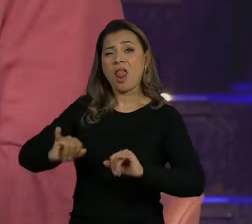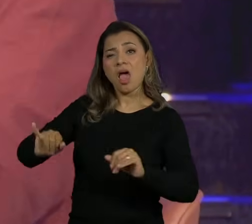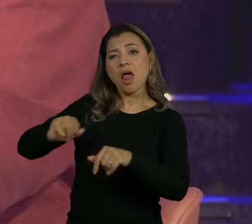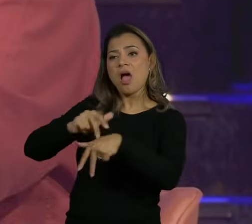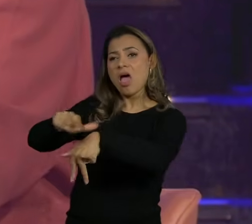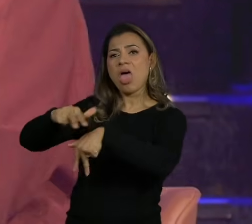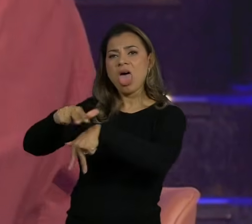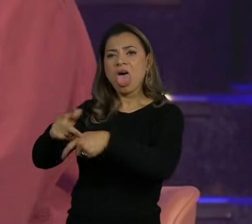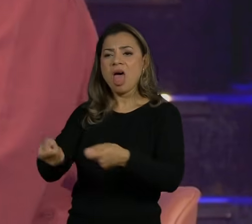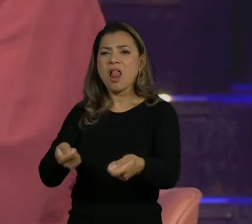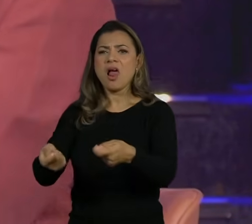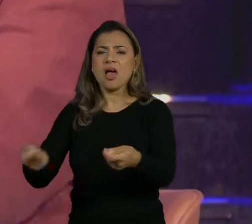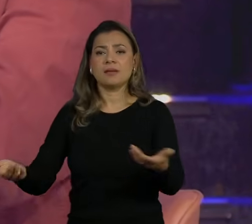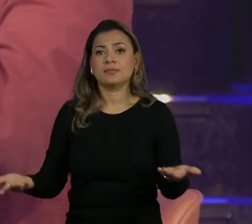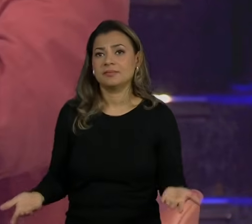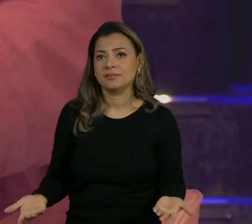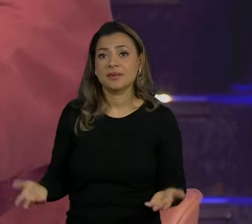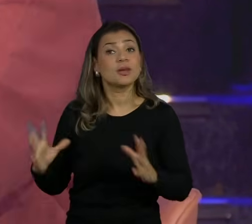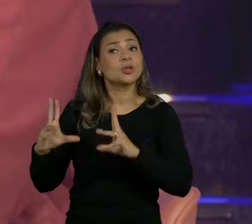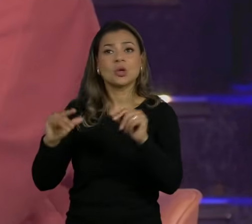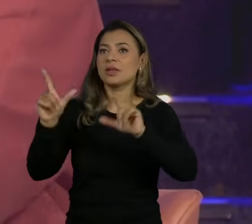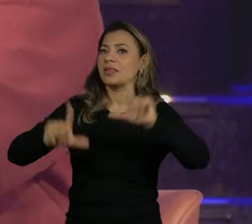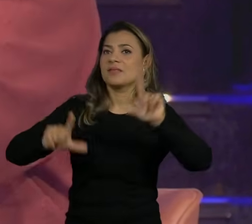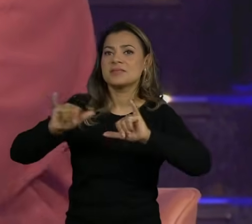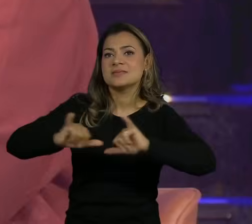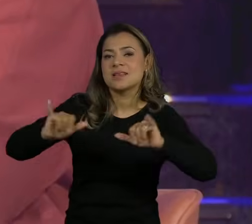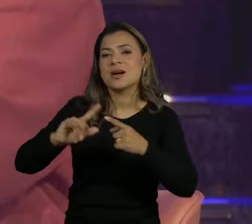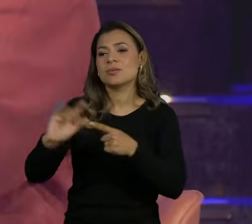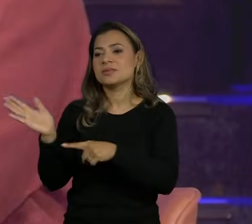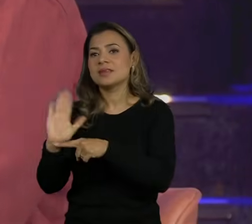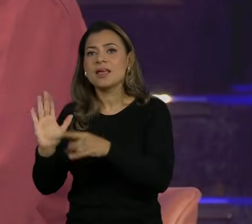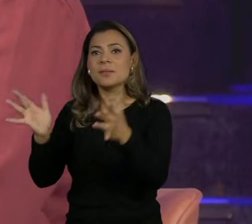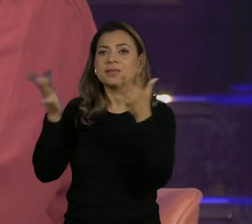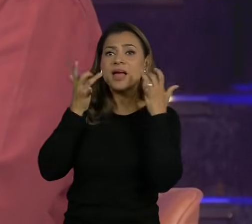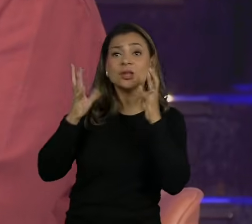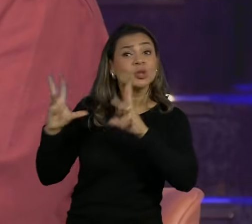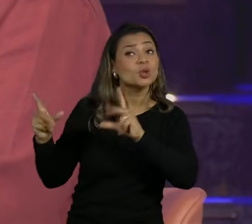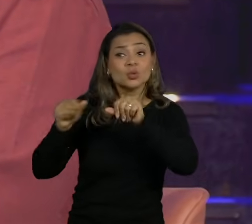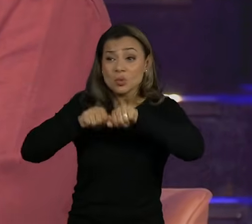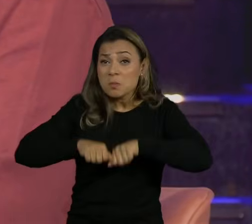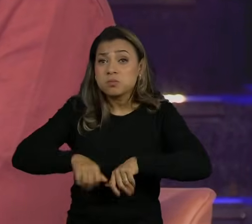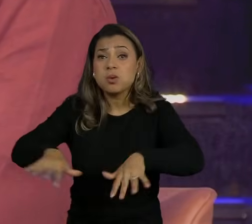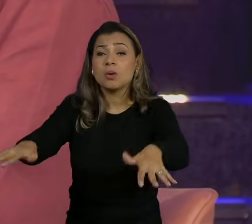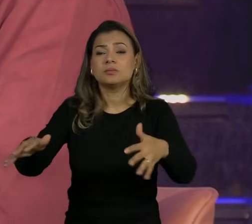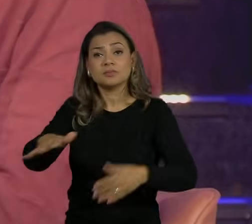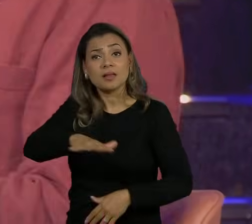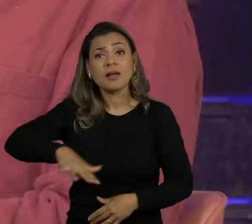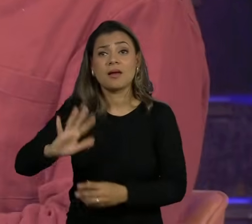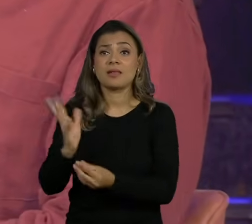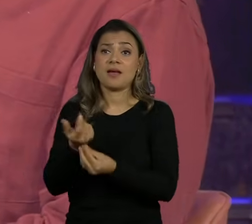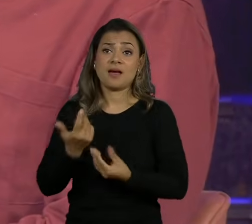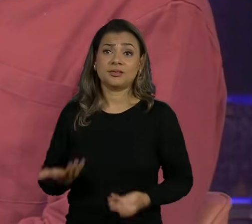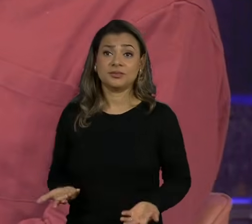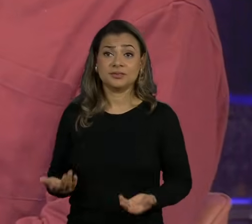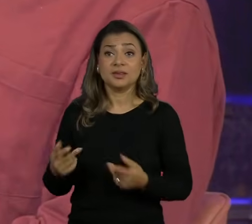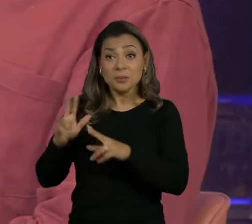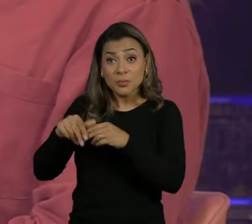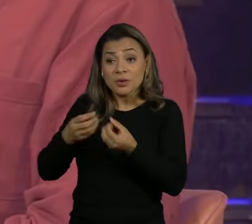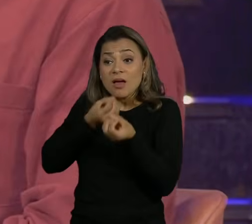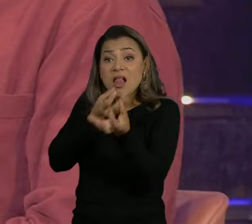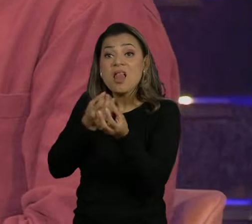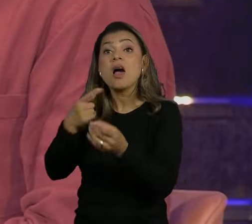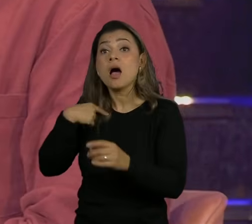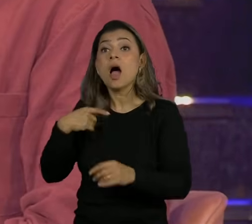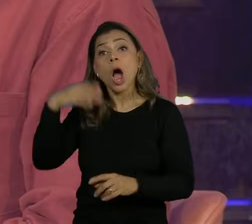dominante. Ela está em toda a imprensa, ela está no cinema, no teatro, em todas as universidades, percebe? E ela vai o quê? Ela vai